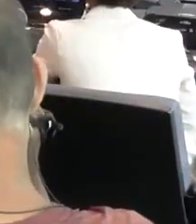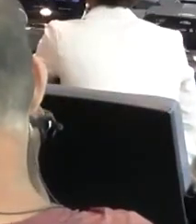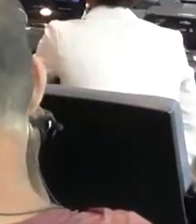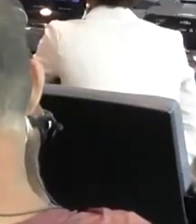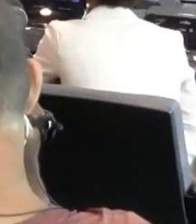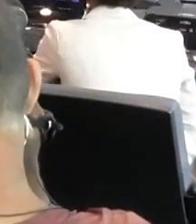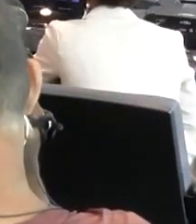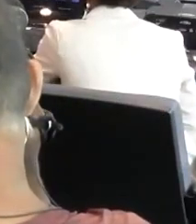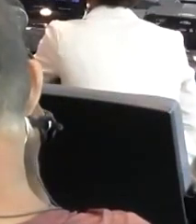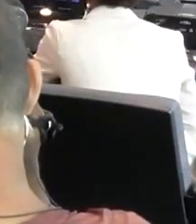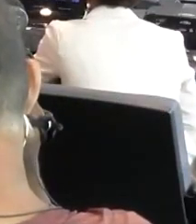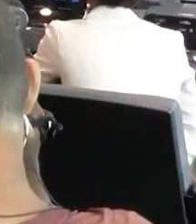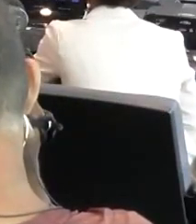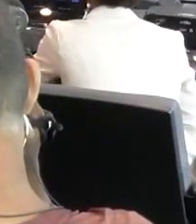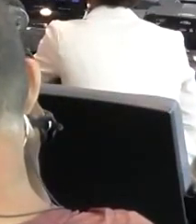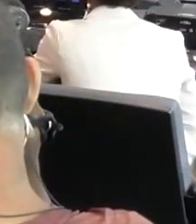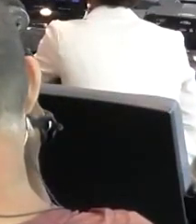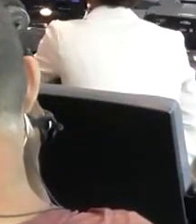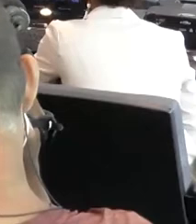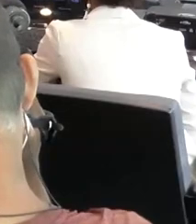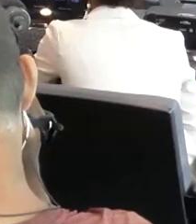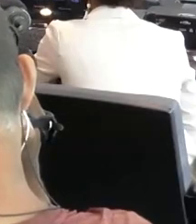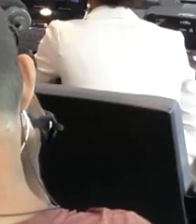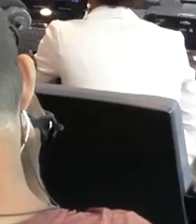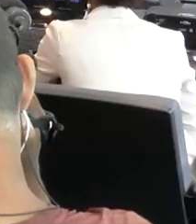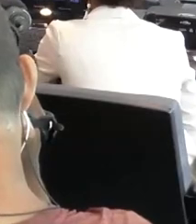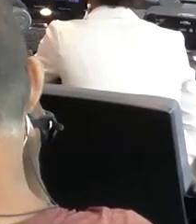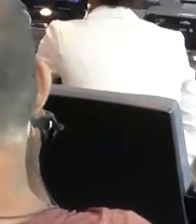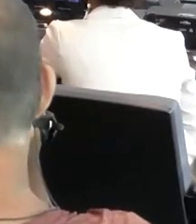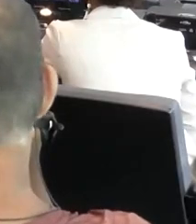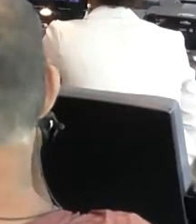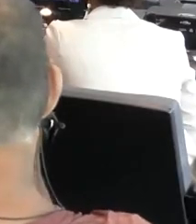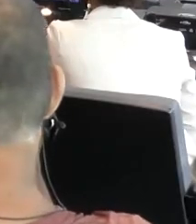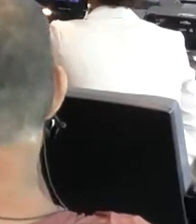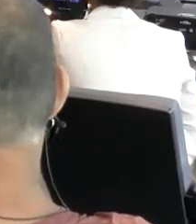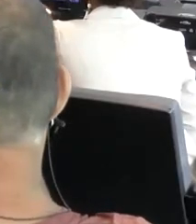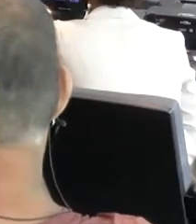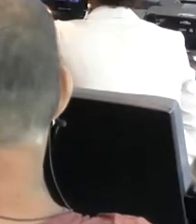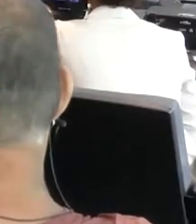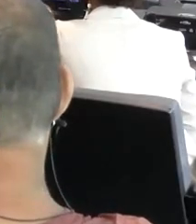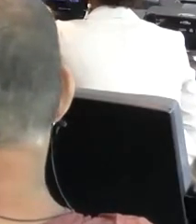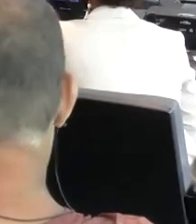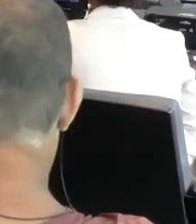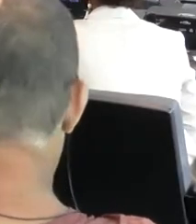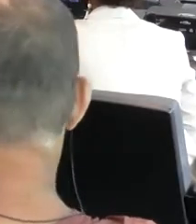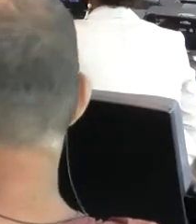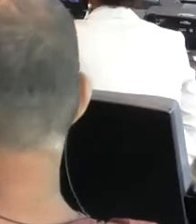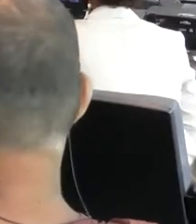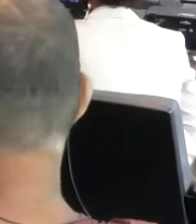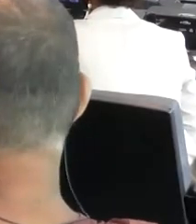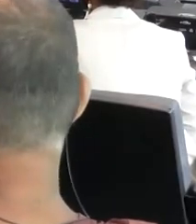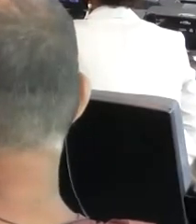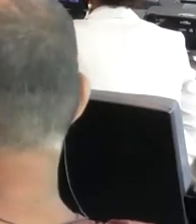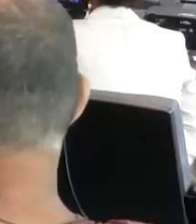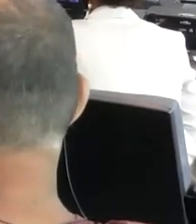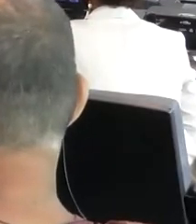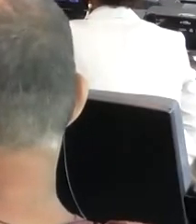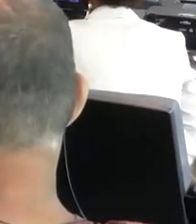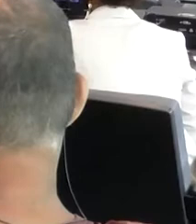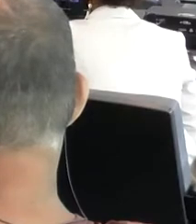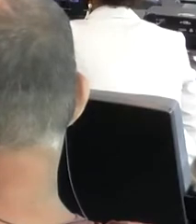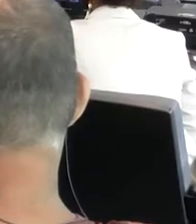e antes de conversar falar eu só quero dizer deixar claro que